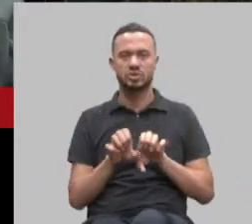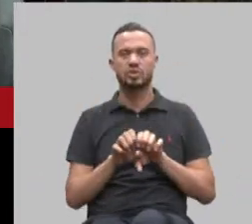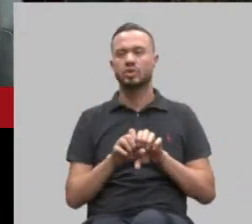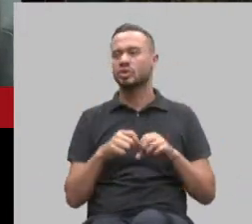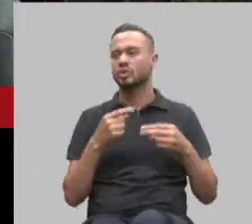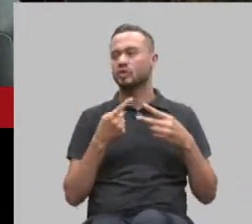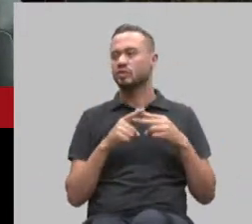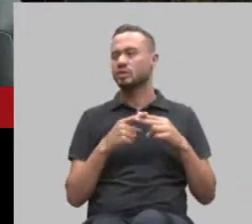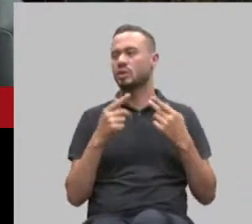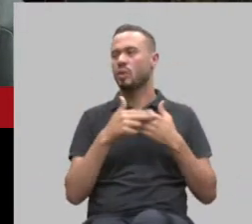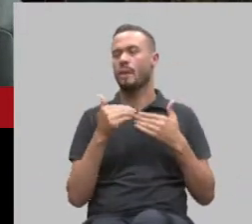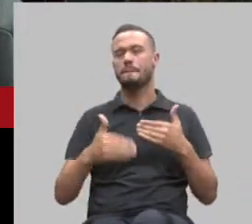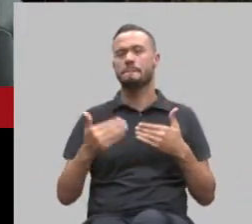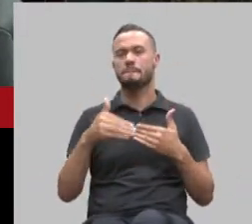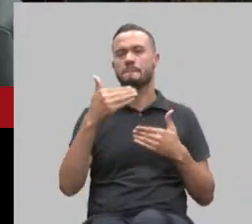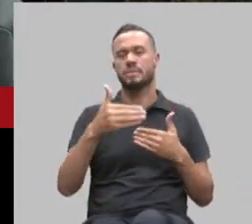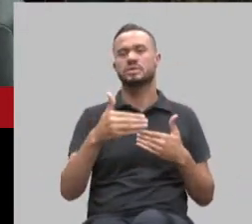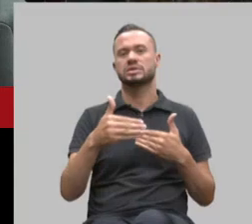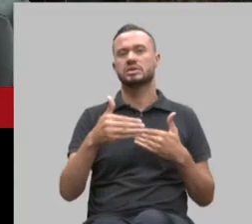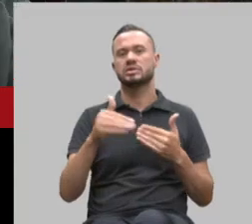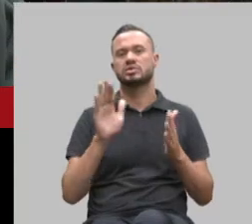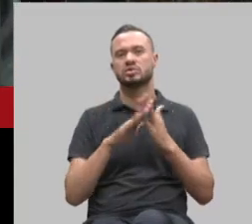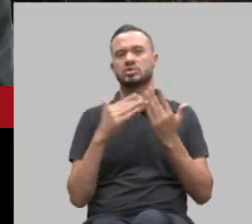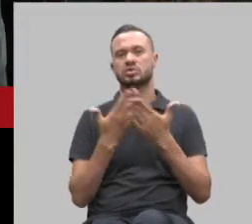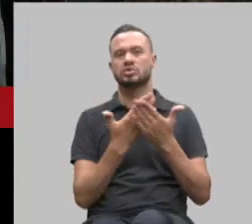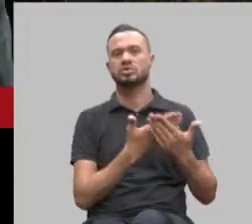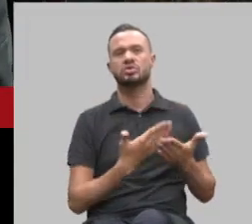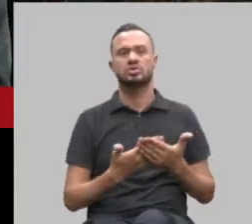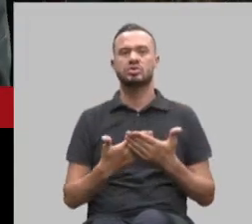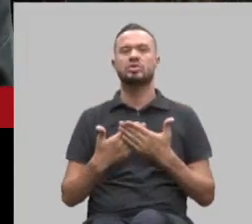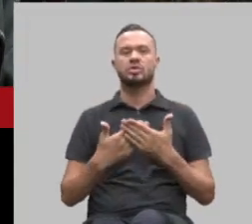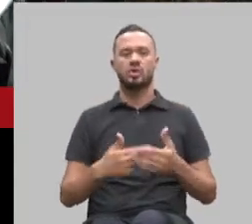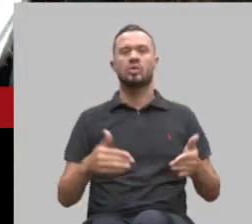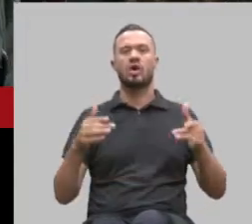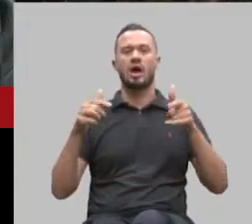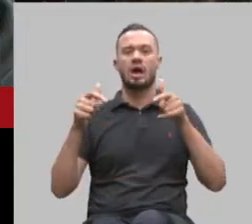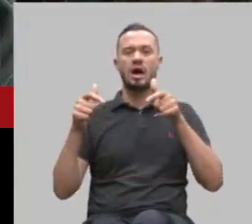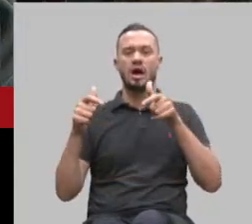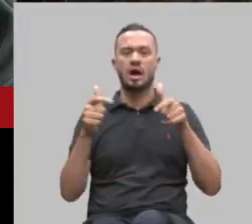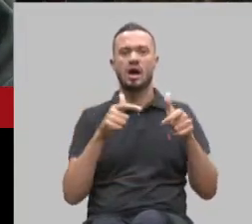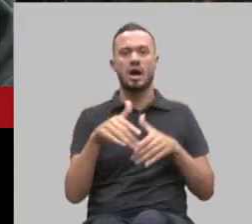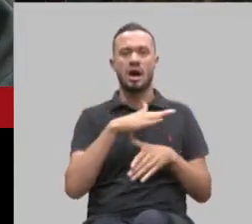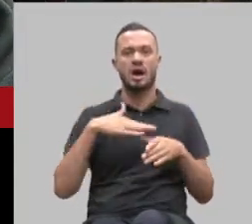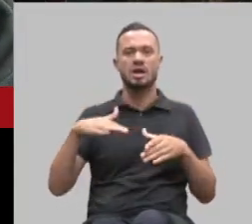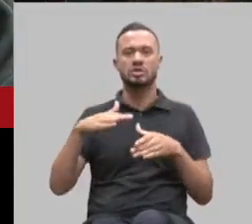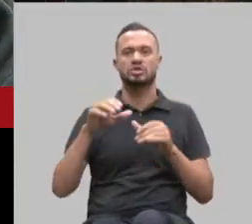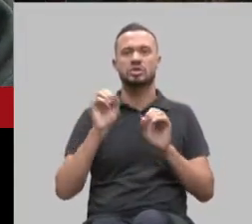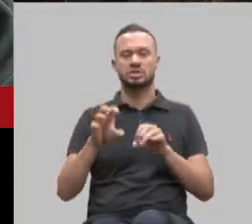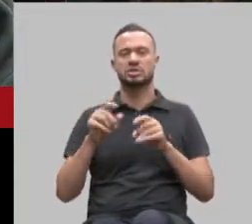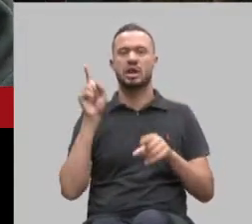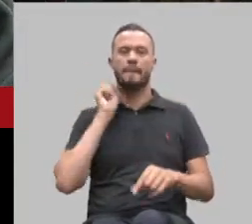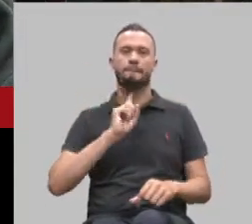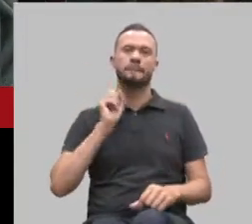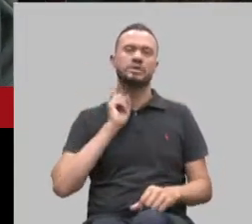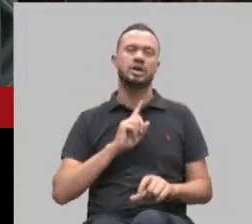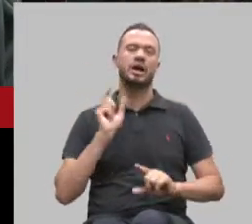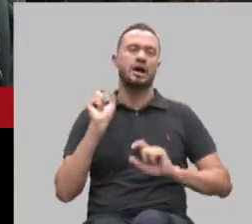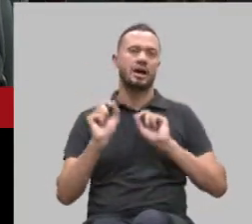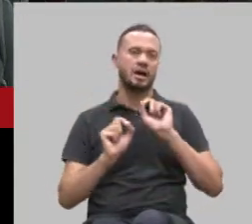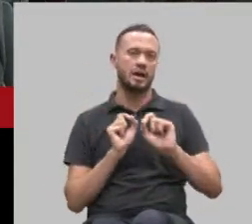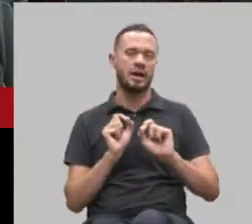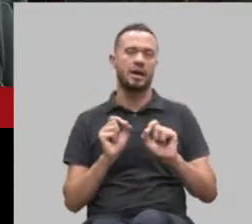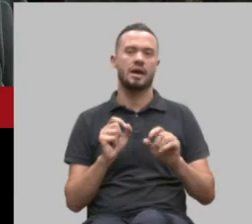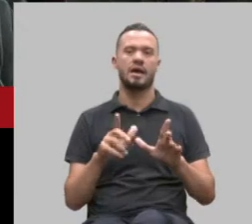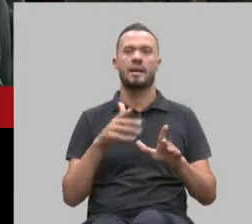membros do colegiado escolar na rede estadual de ensino de Minas Gerais sendo do que pais